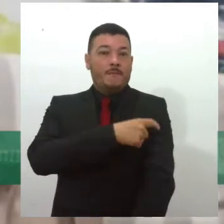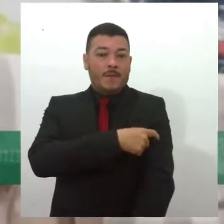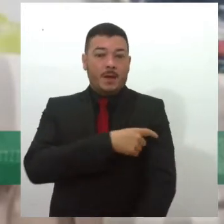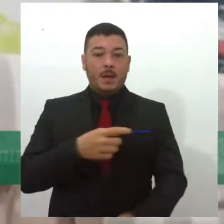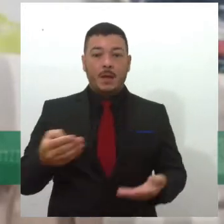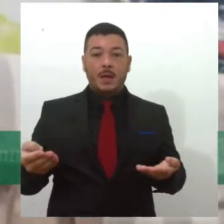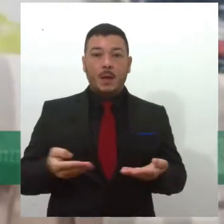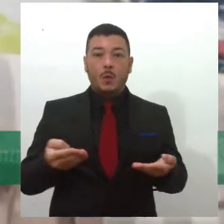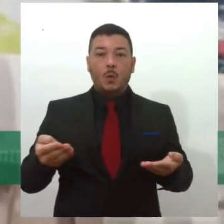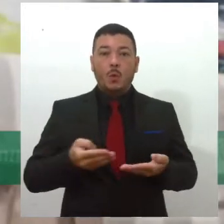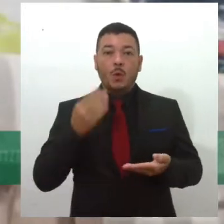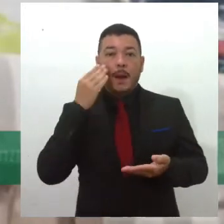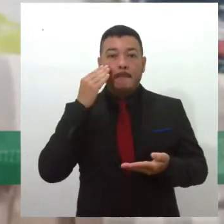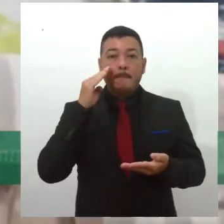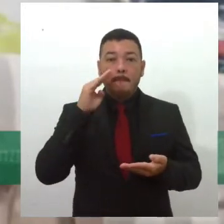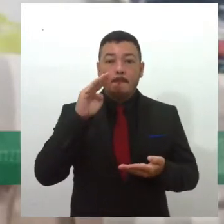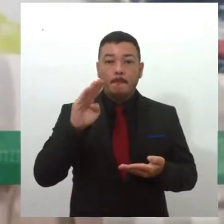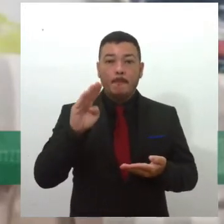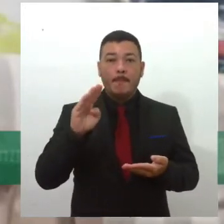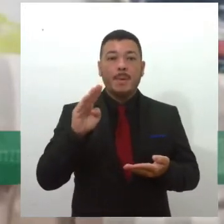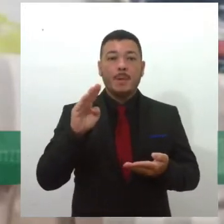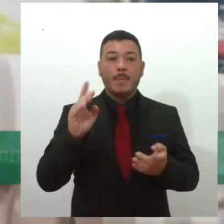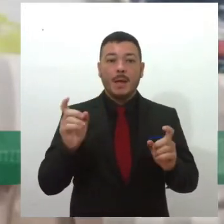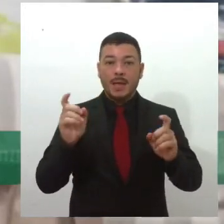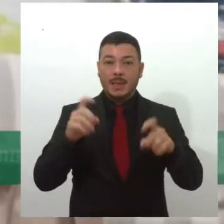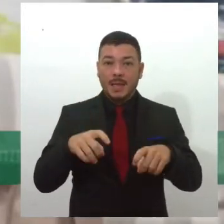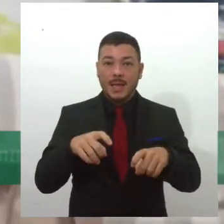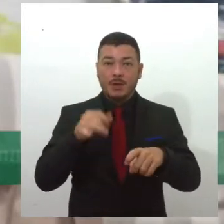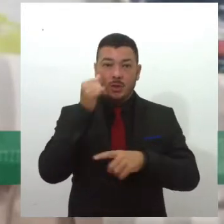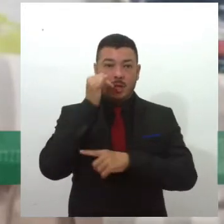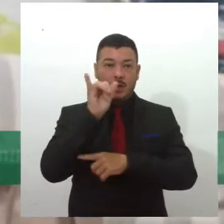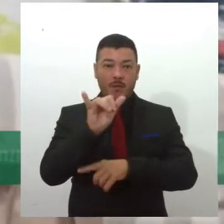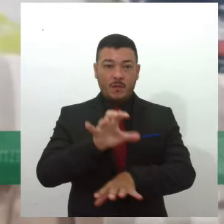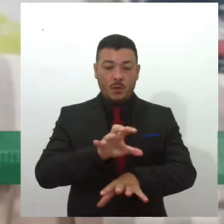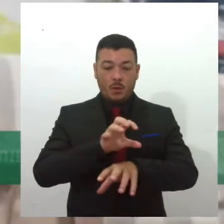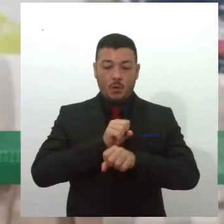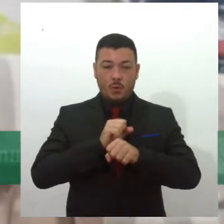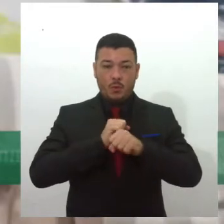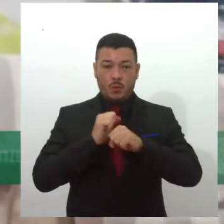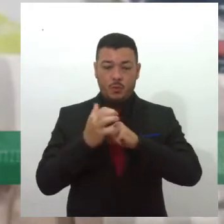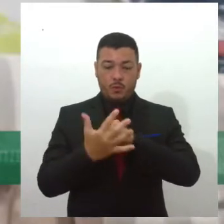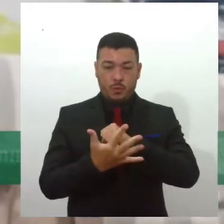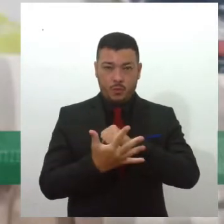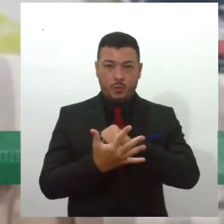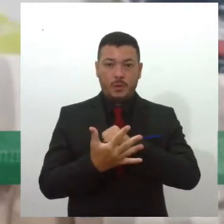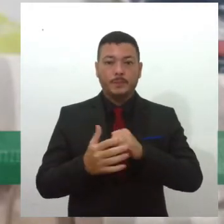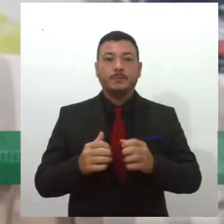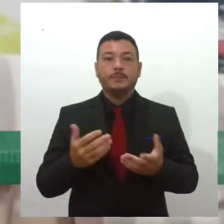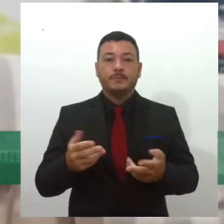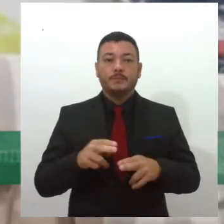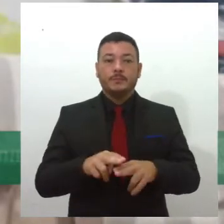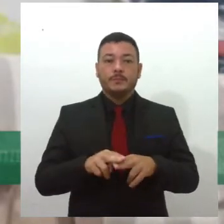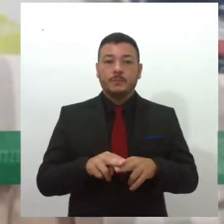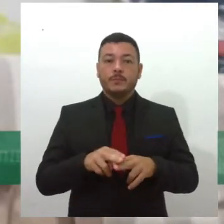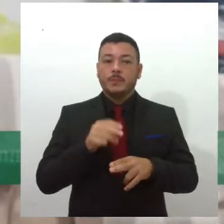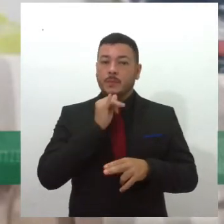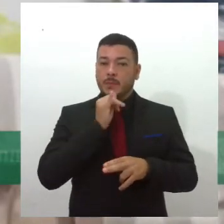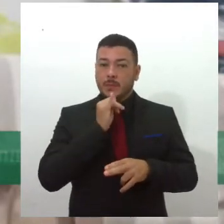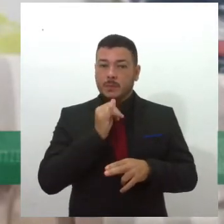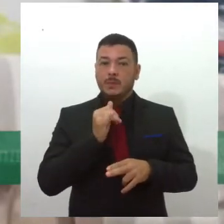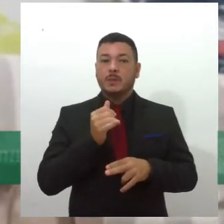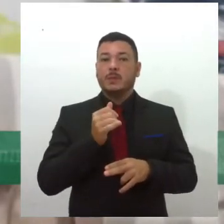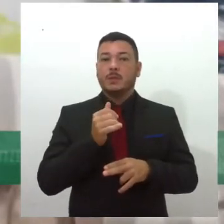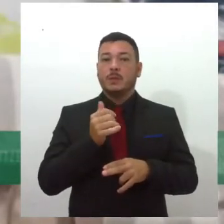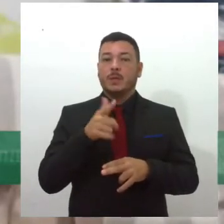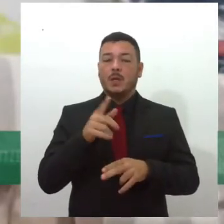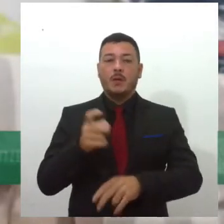a principal forma existente de evitar a forma grave da Covid, que demanda oxigênio, que demanda